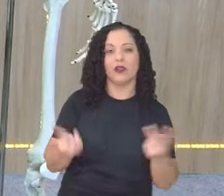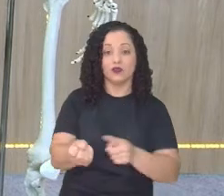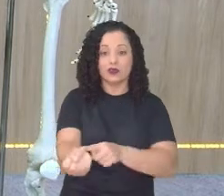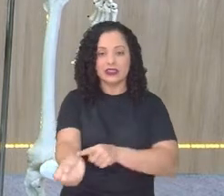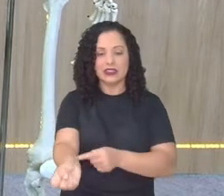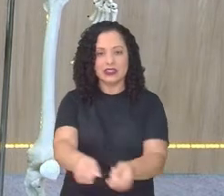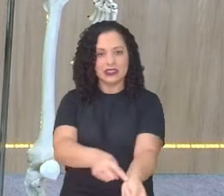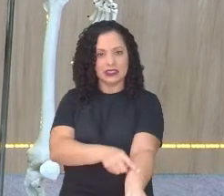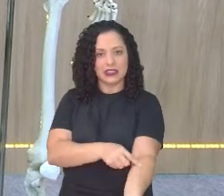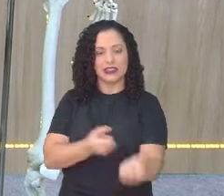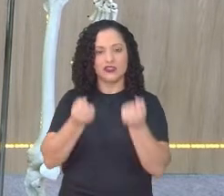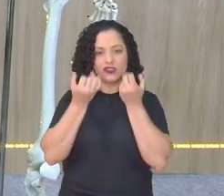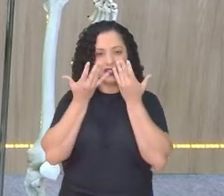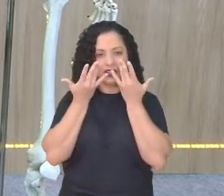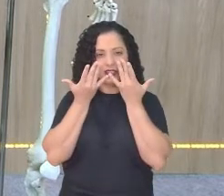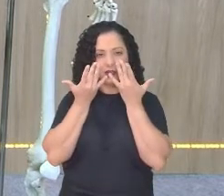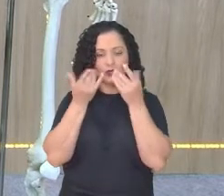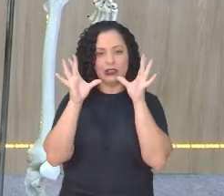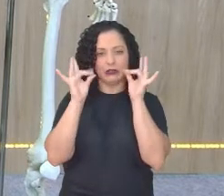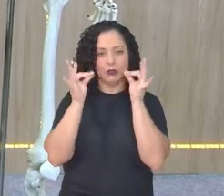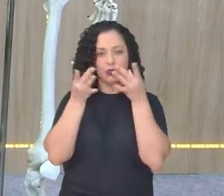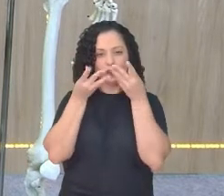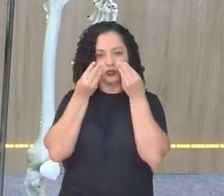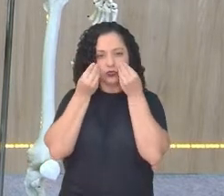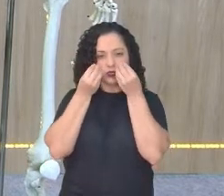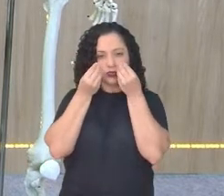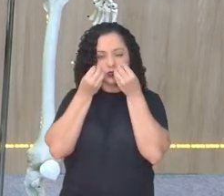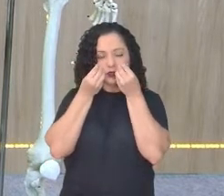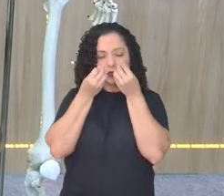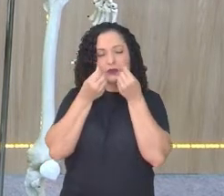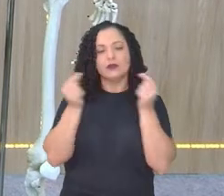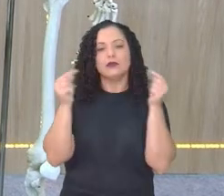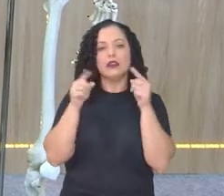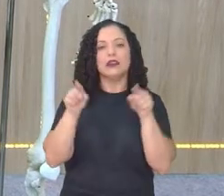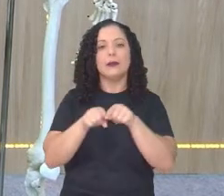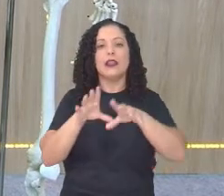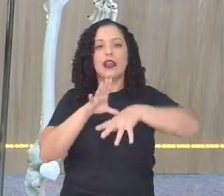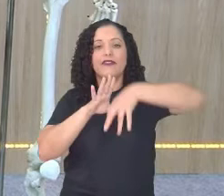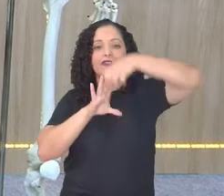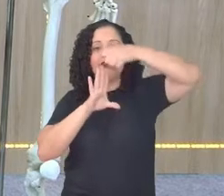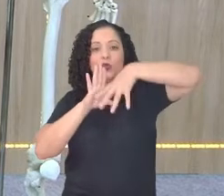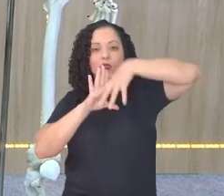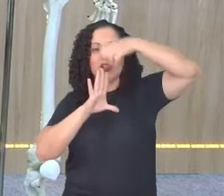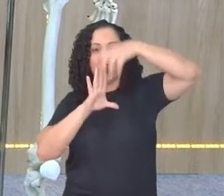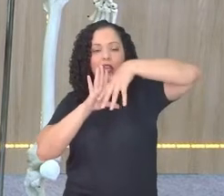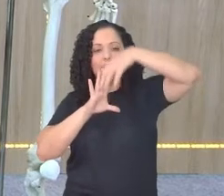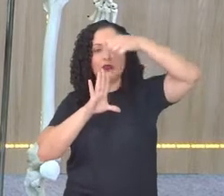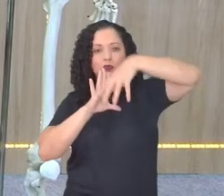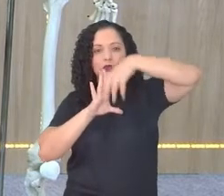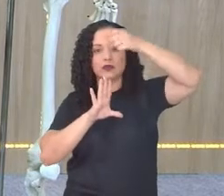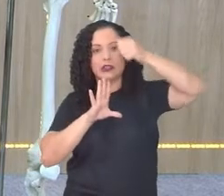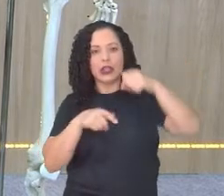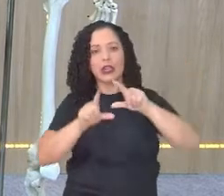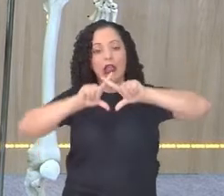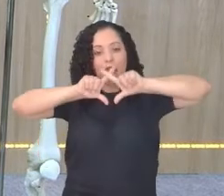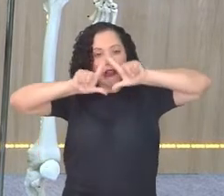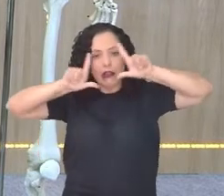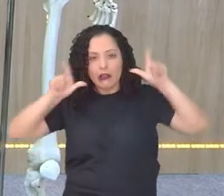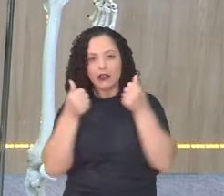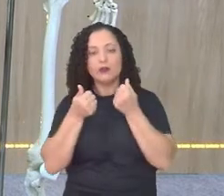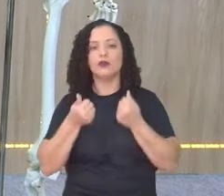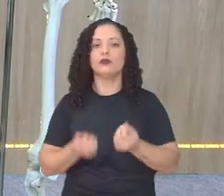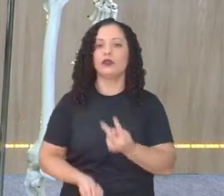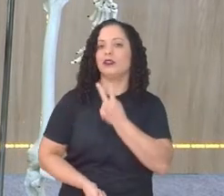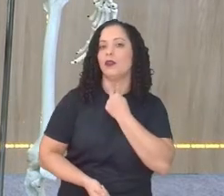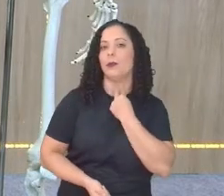Ele é umedecido pelo esse muco e ele é também filtrado por esses pelos. Por isso que a gente não deve